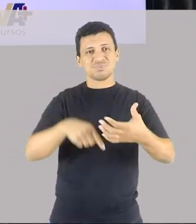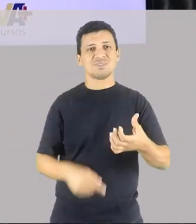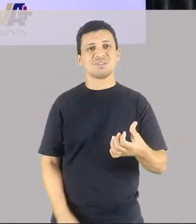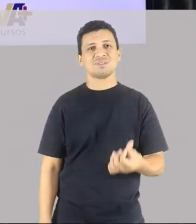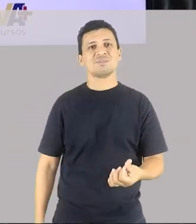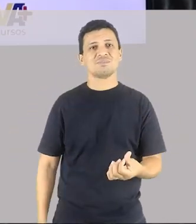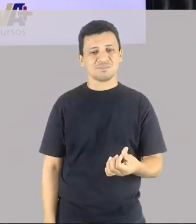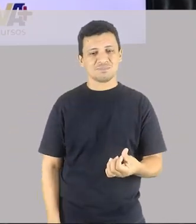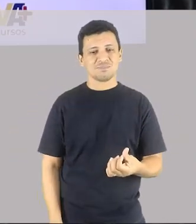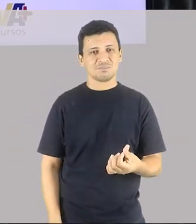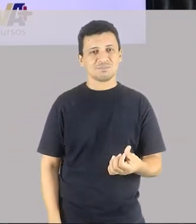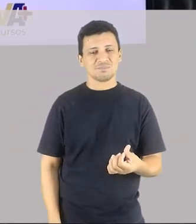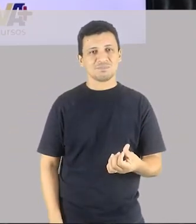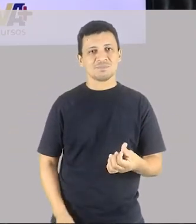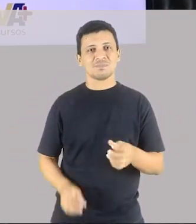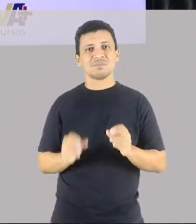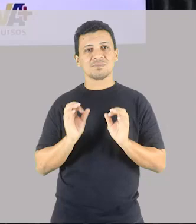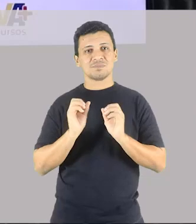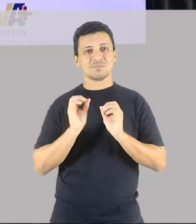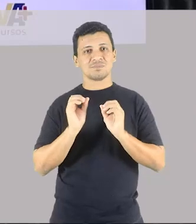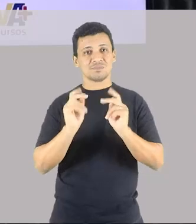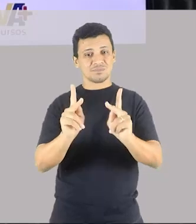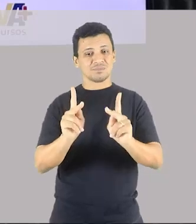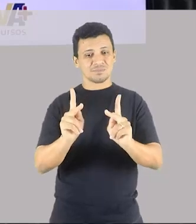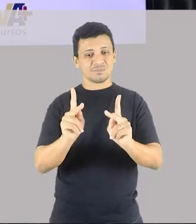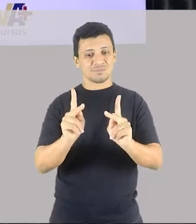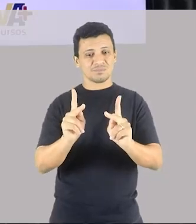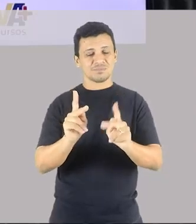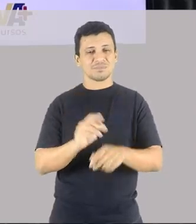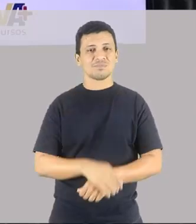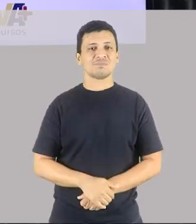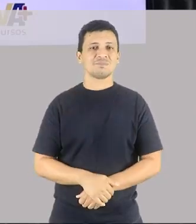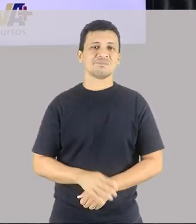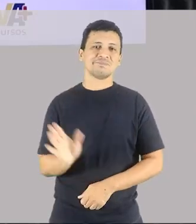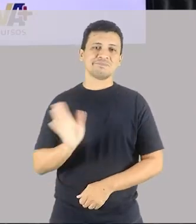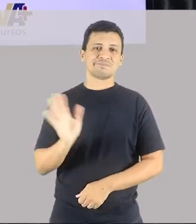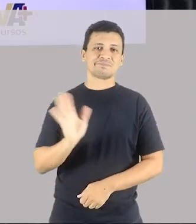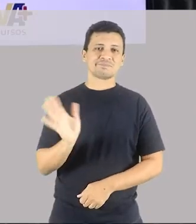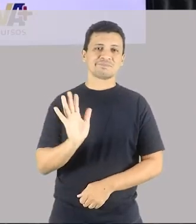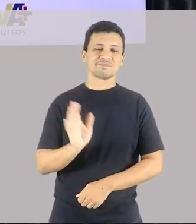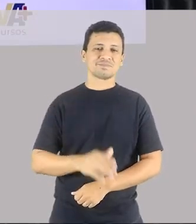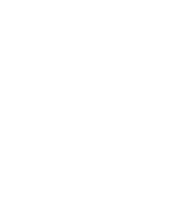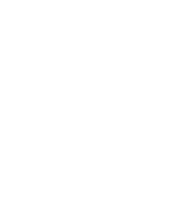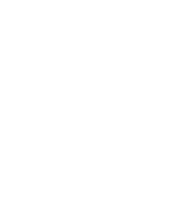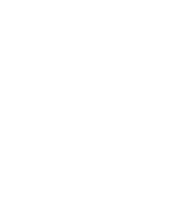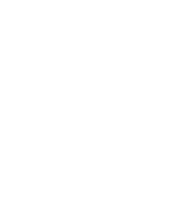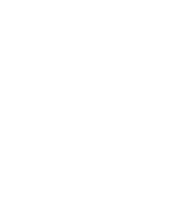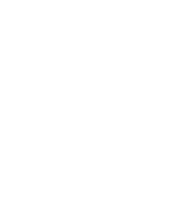objetiva indireta, completiva nominal, predicativa e apositiva. A gente se vê na próxima aula.